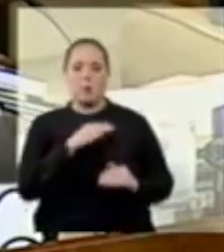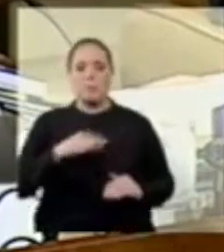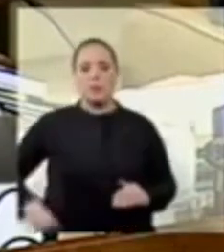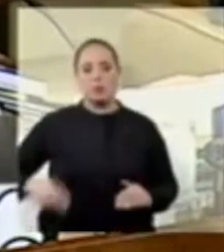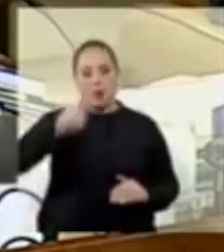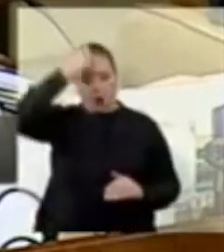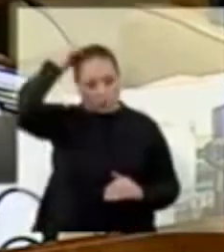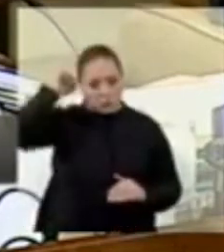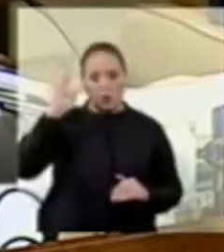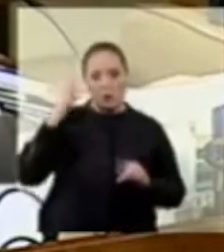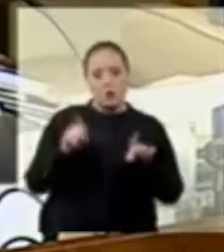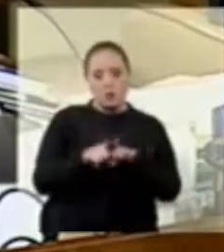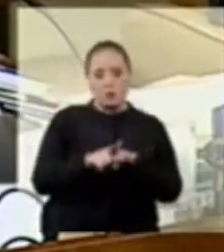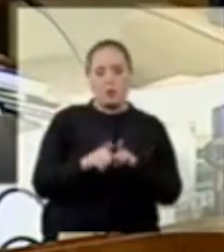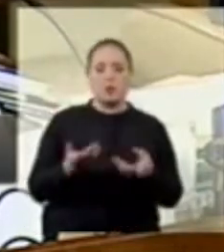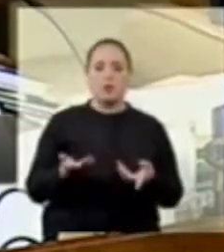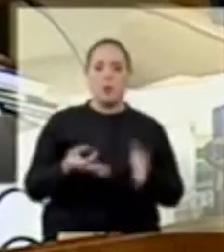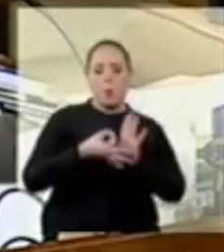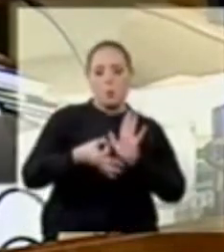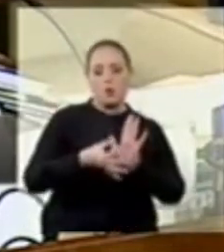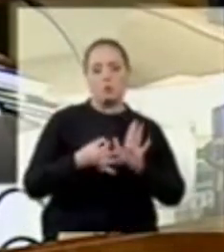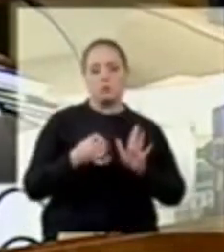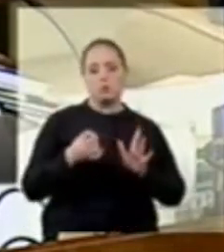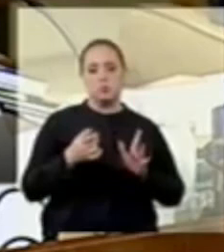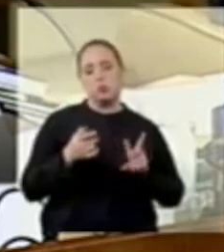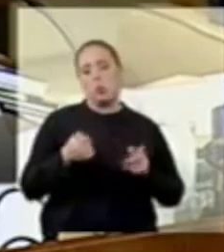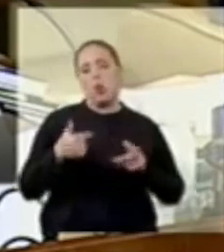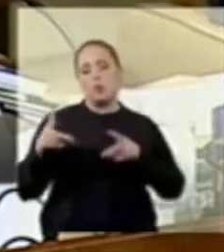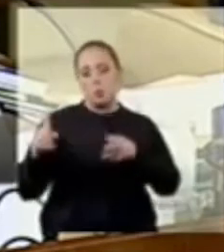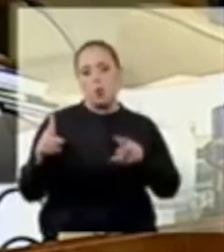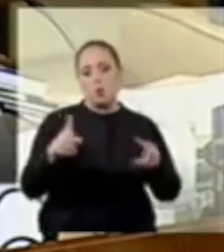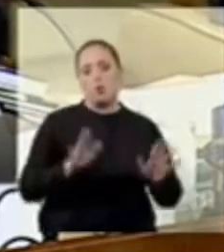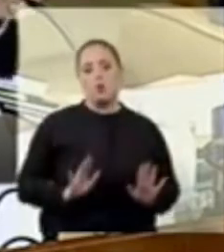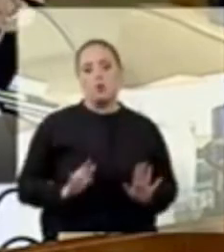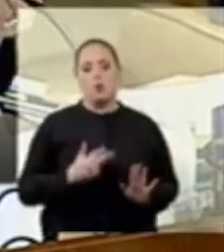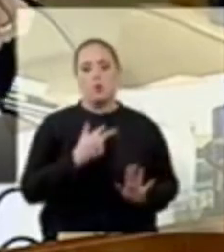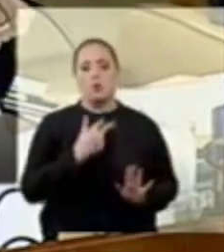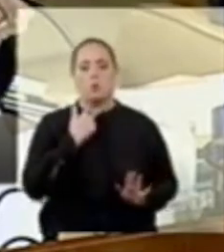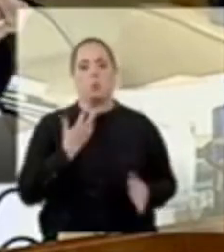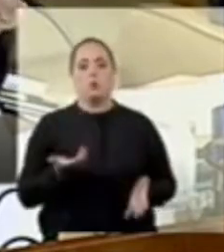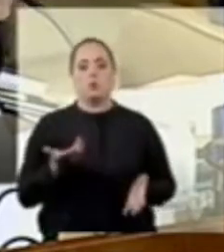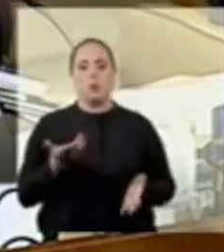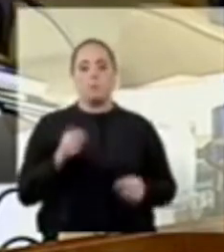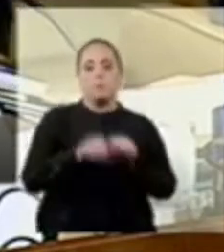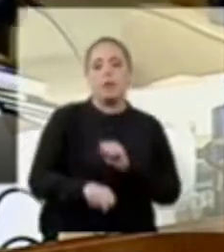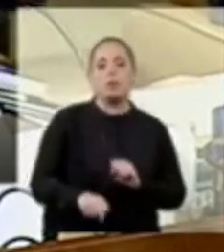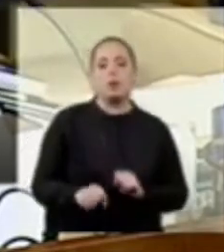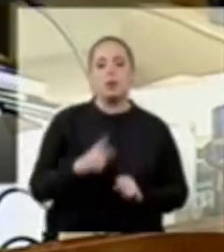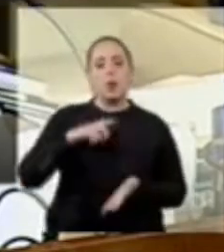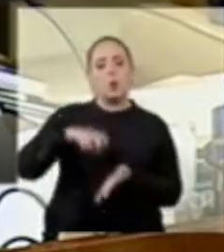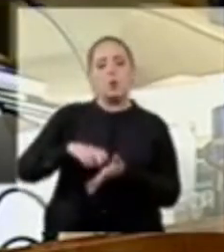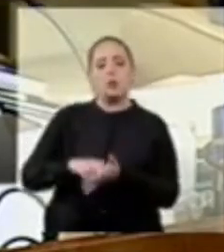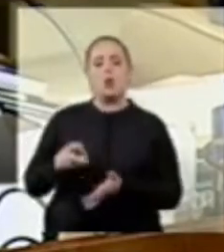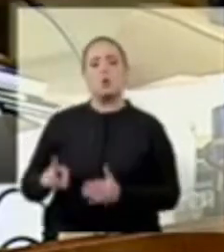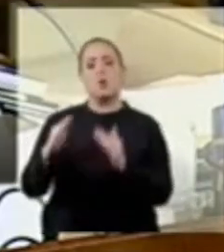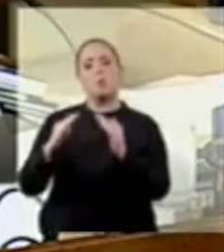decidiu assim acho que esse é um entendimento que vem se consolidando por evidentes e não pode matar alguém ser condenado pelo júri e continuar morando